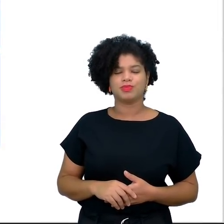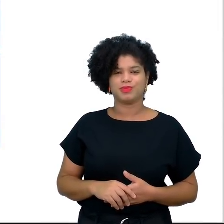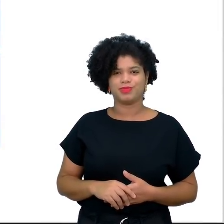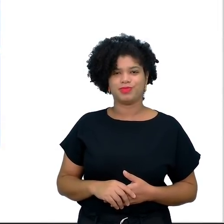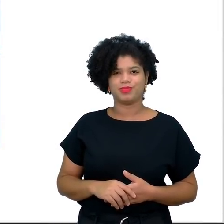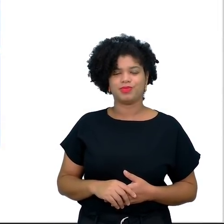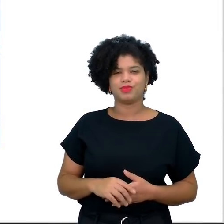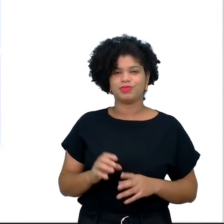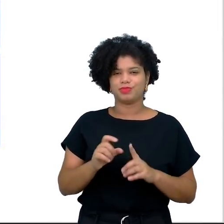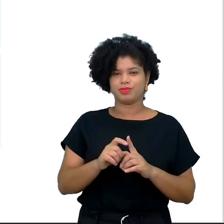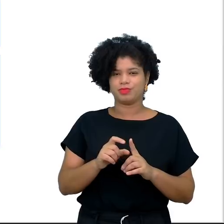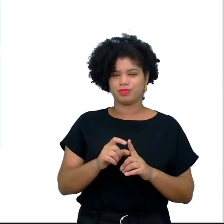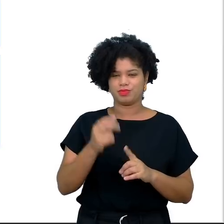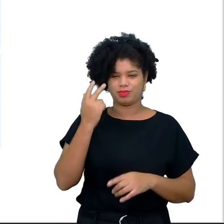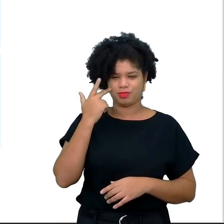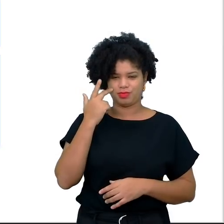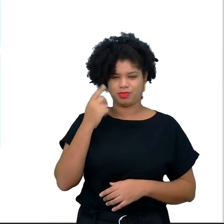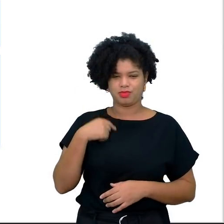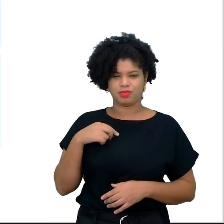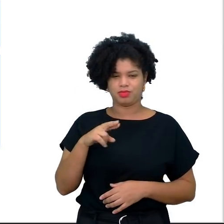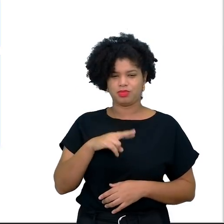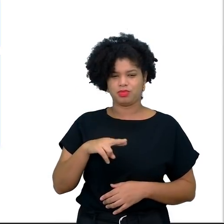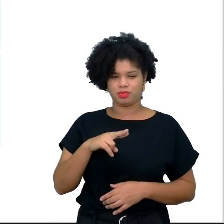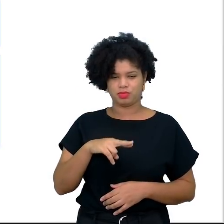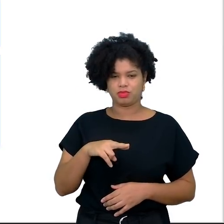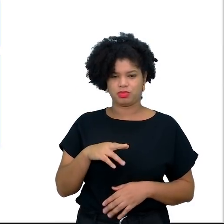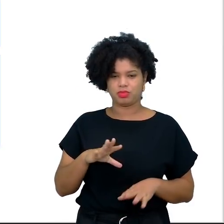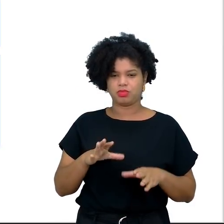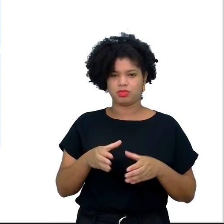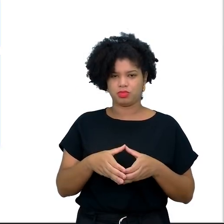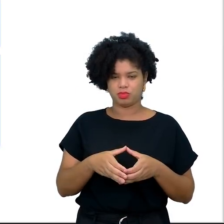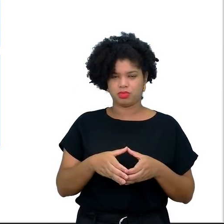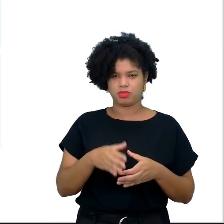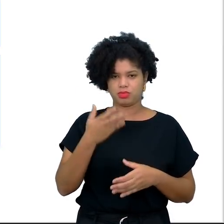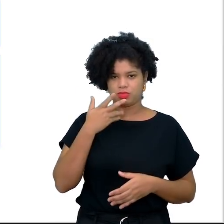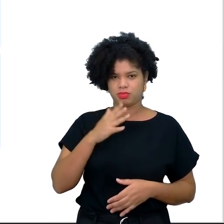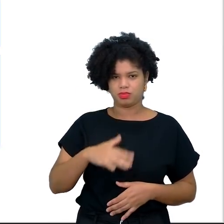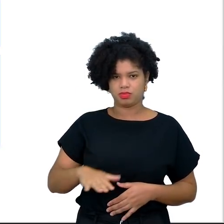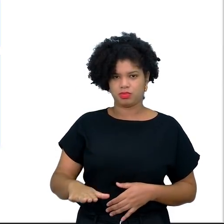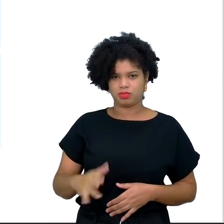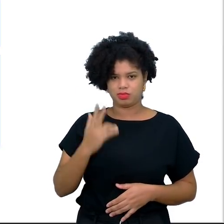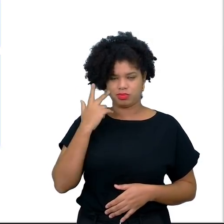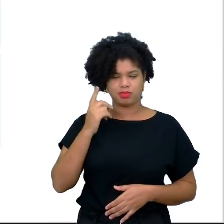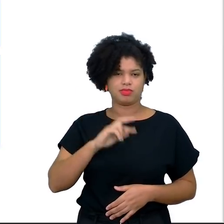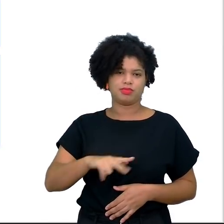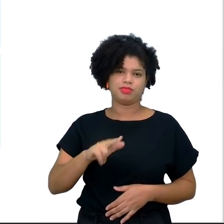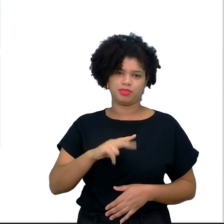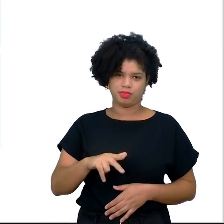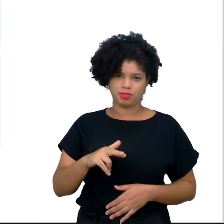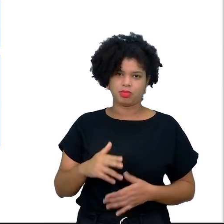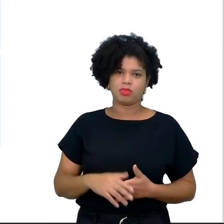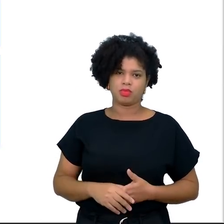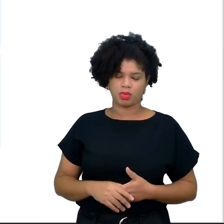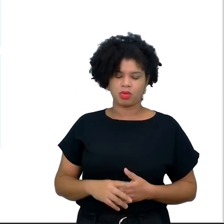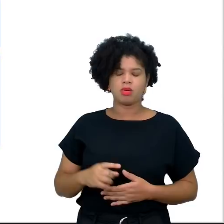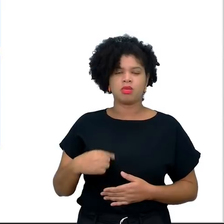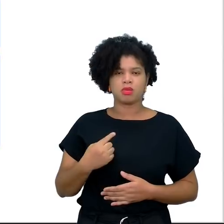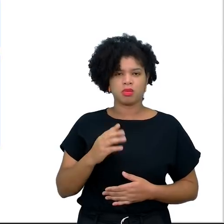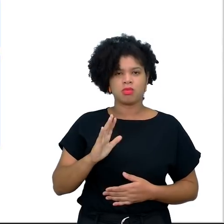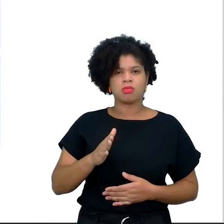Essa palavra não é muito comum entre os professores, né? A palavra incógnita. A gente que